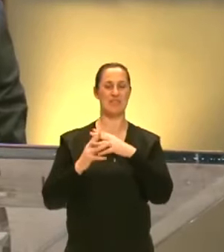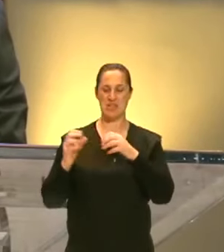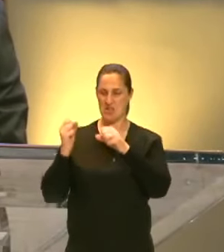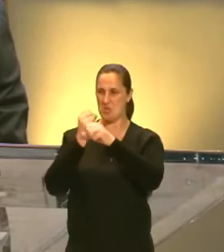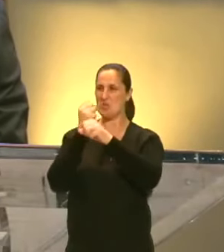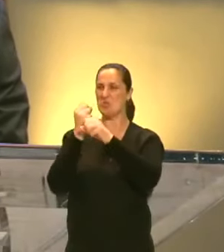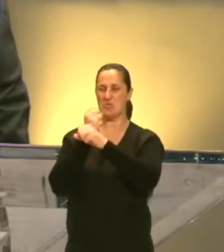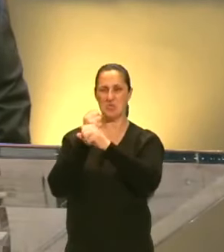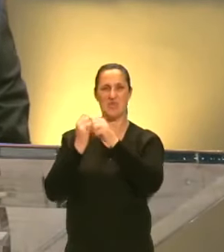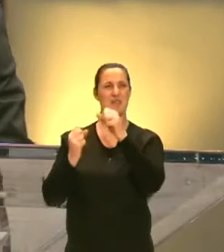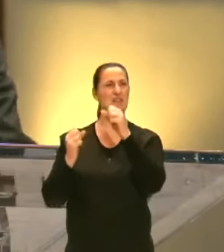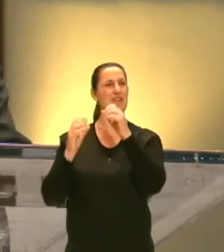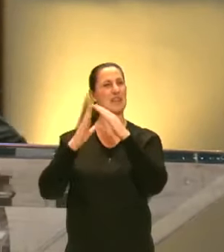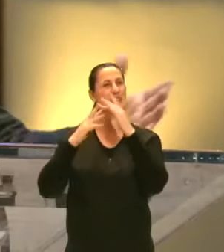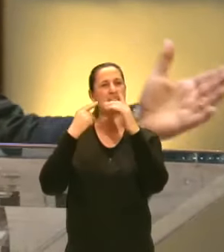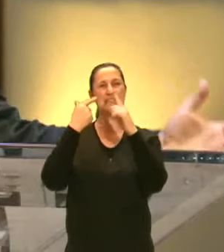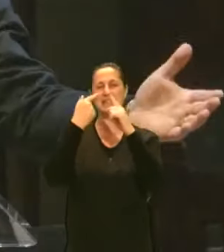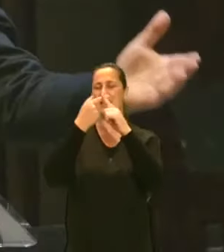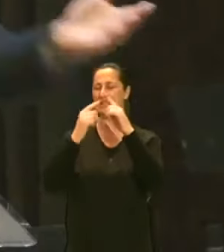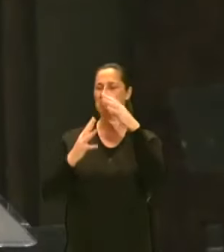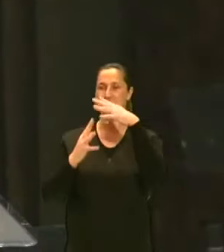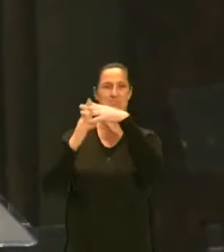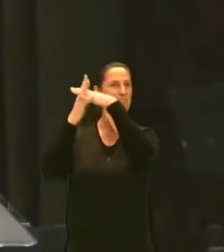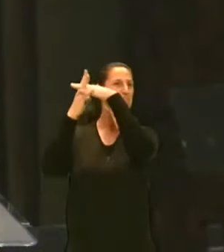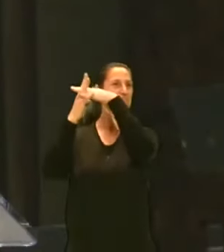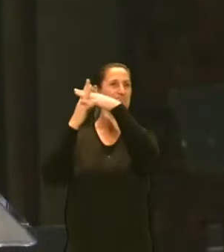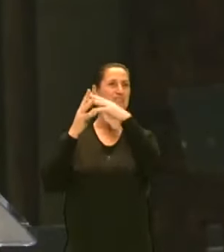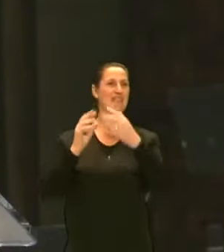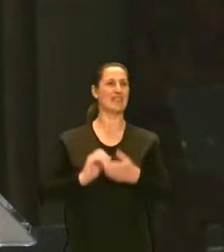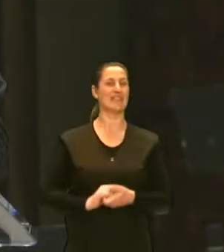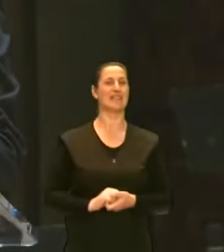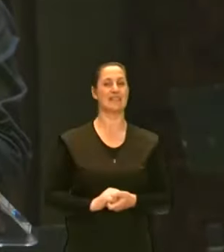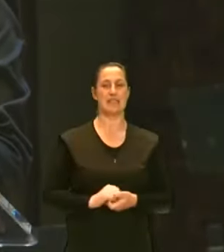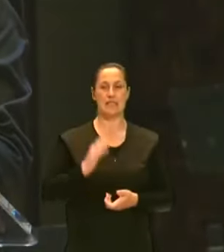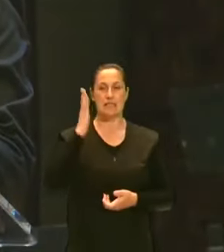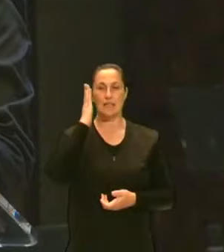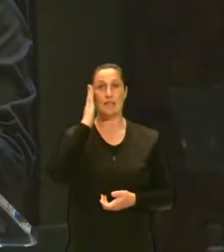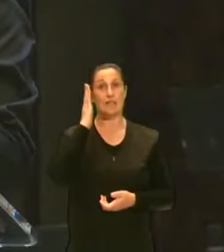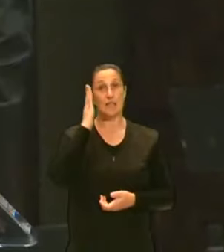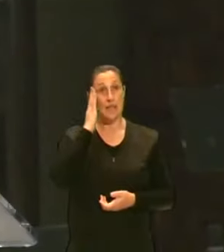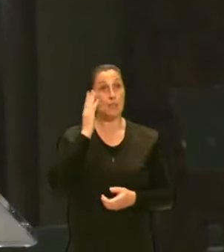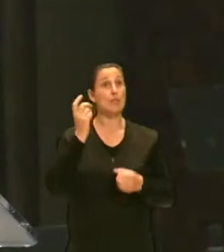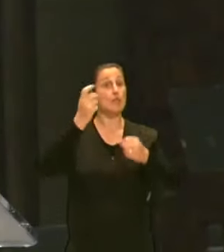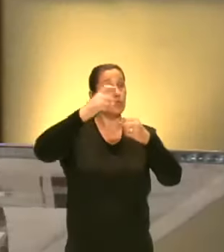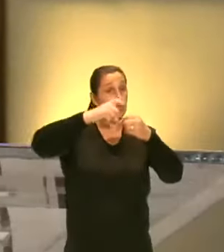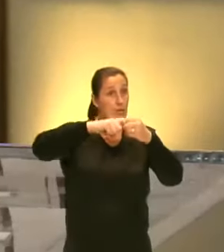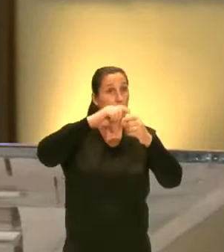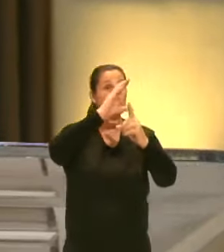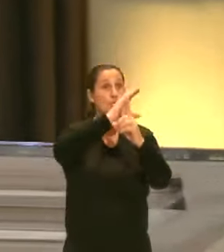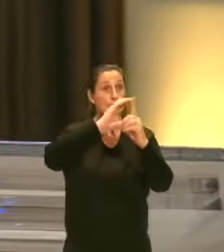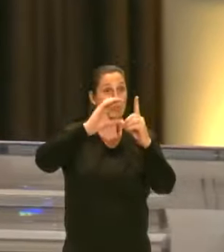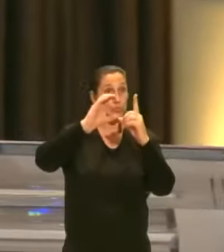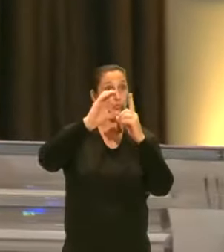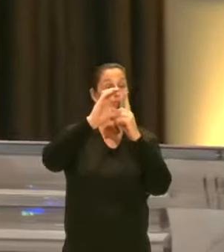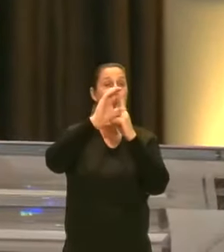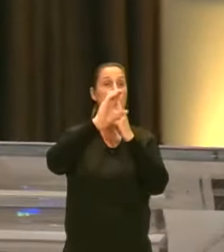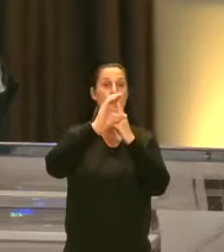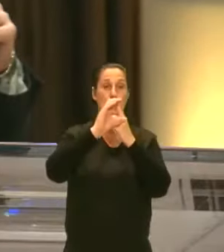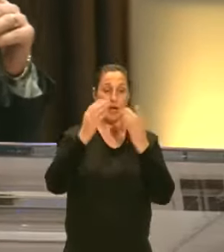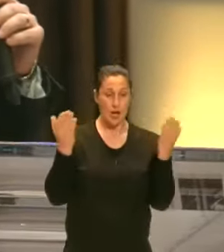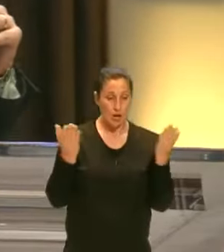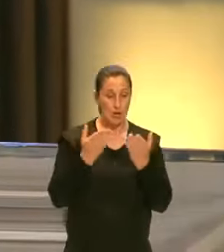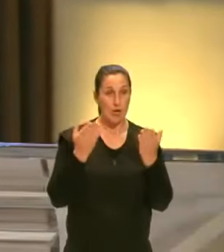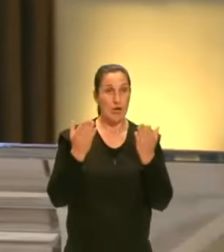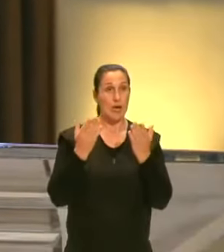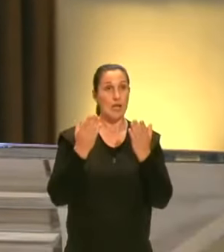Maravilhosa. E sabe o que aconteceu? A gente voltou praticamente esse ano com os cultos. E os cultos dobraram